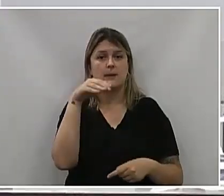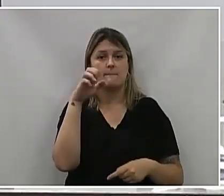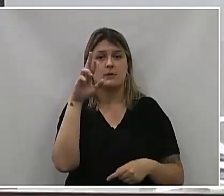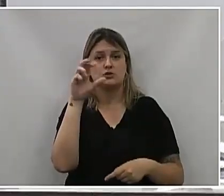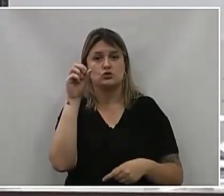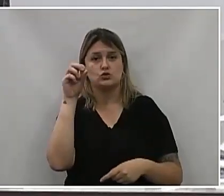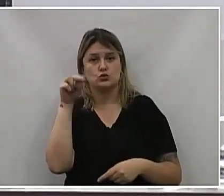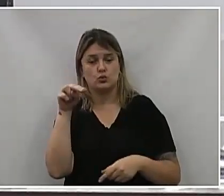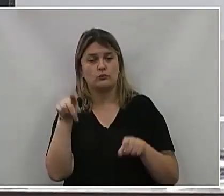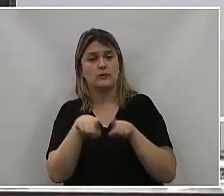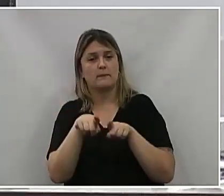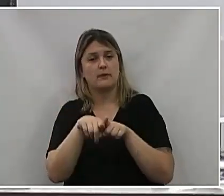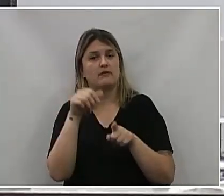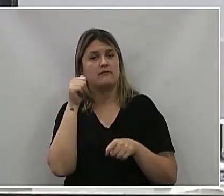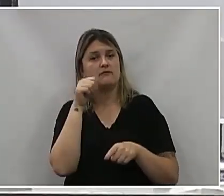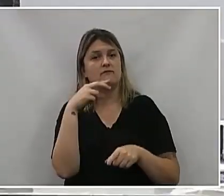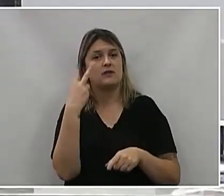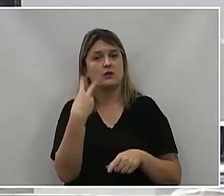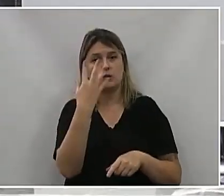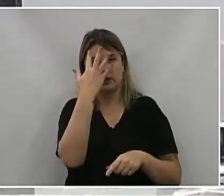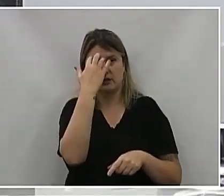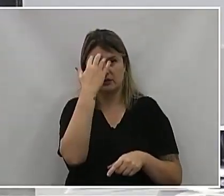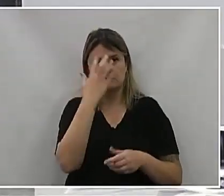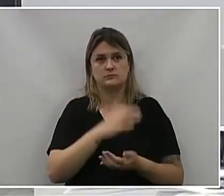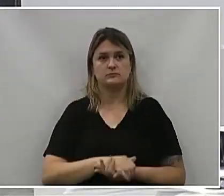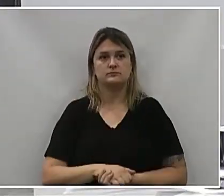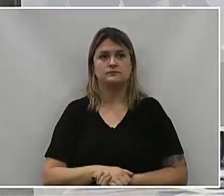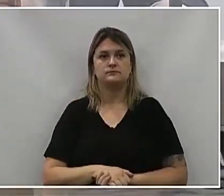Emerson Lourenço e também da vereadora